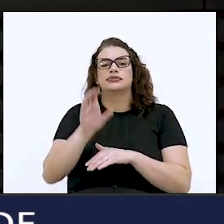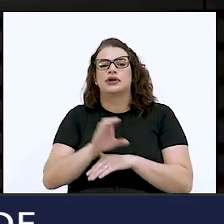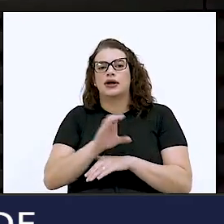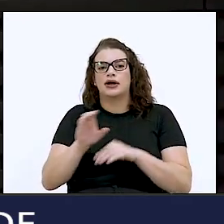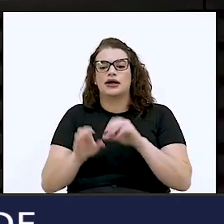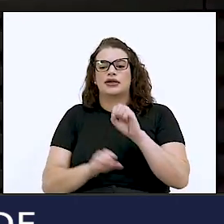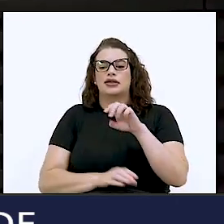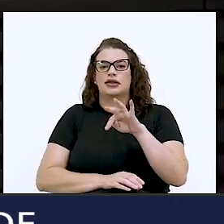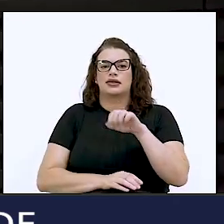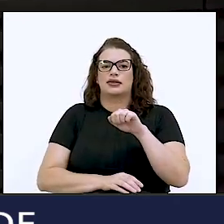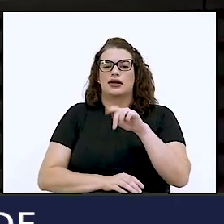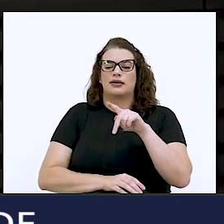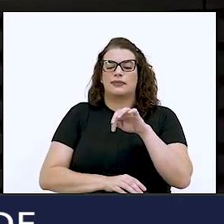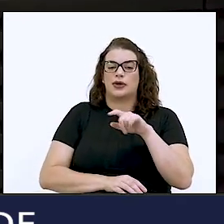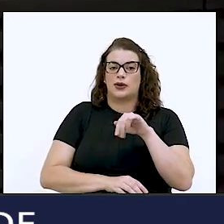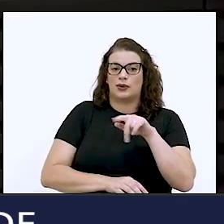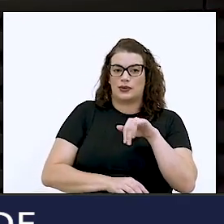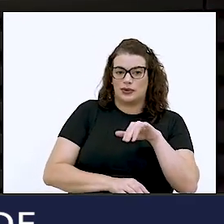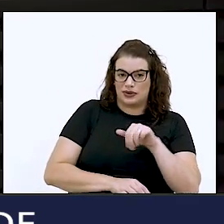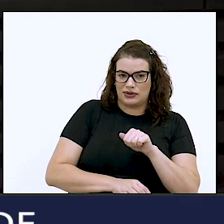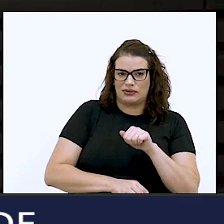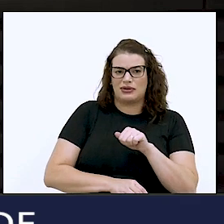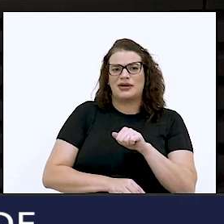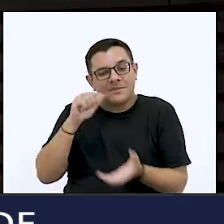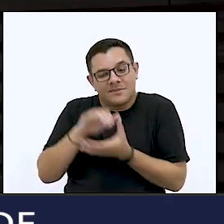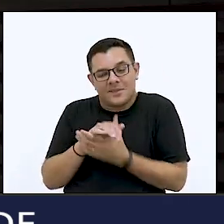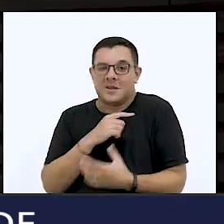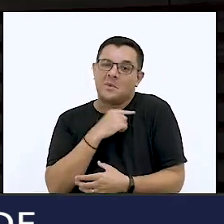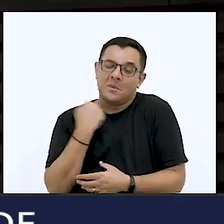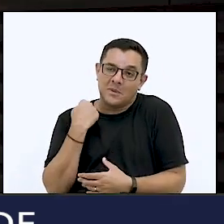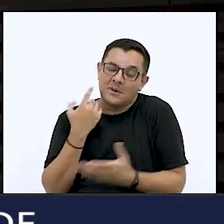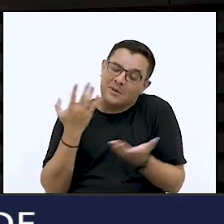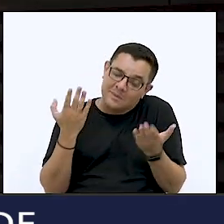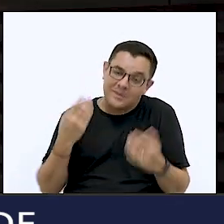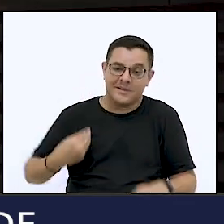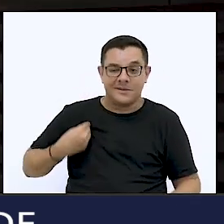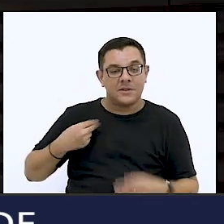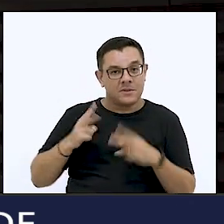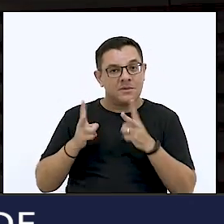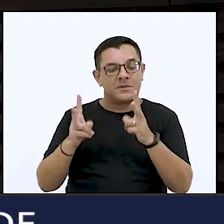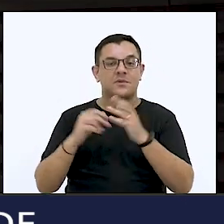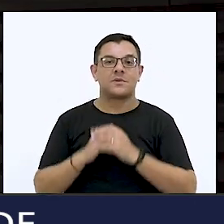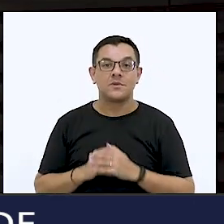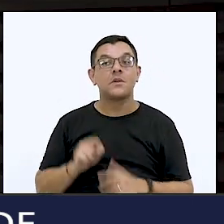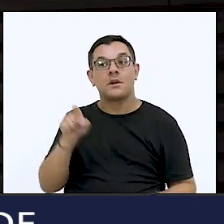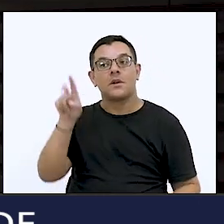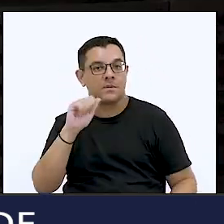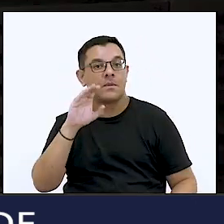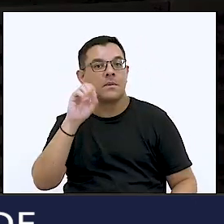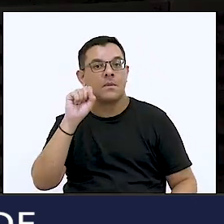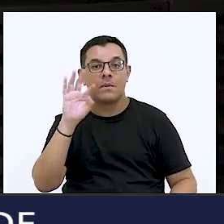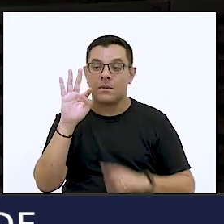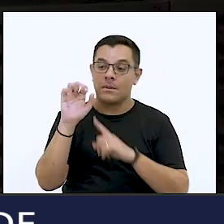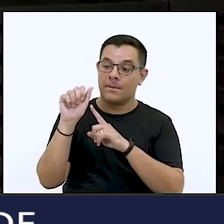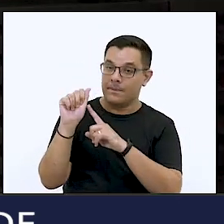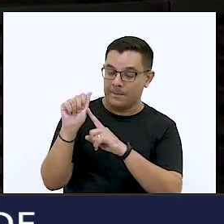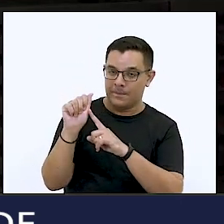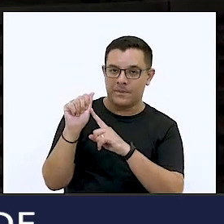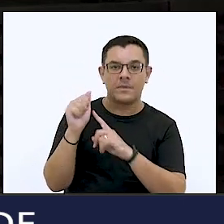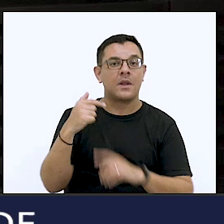de representantes políticos, religiosos e familiares. Os vereadores Romildo Santos, do PSD, e Wesley